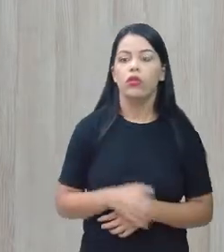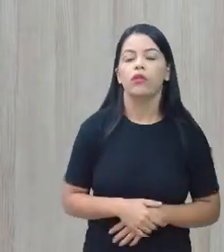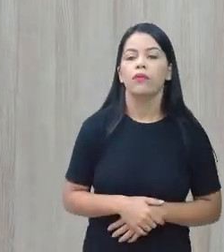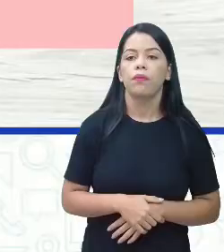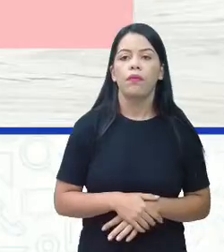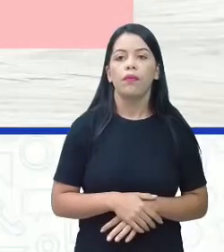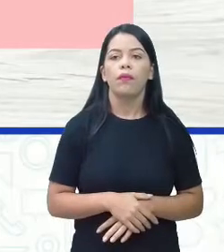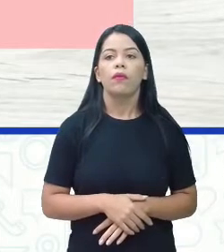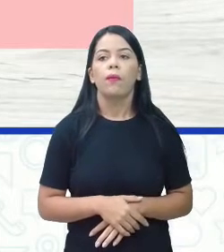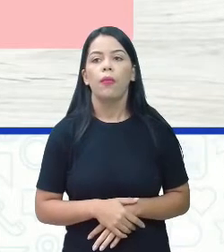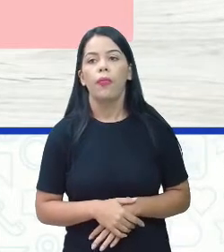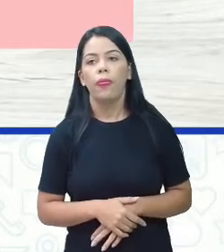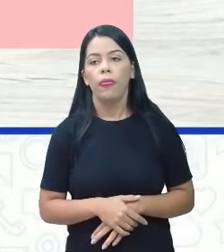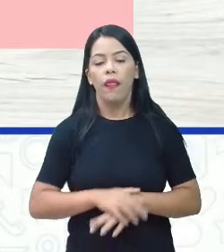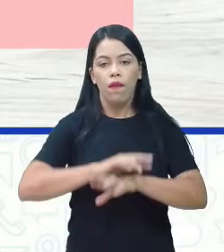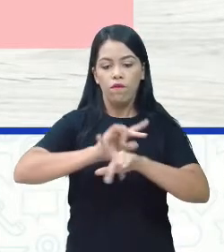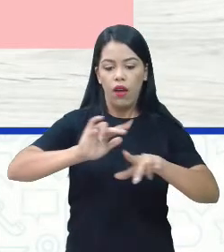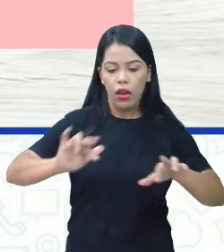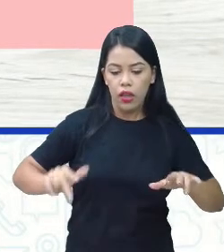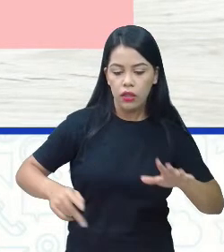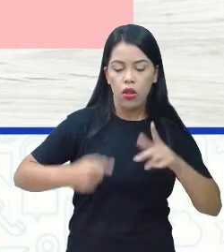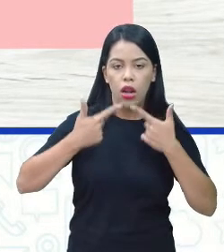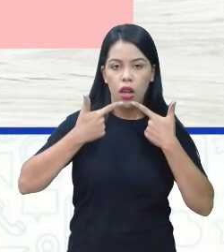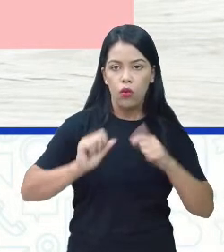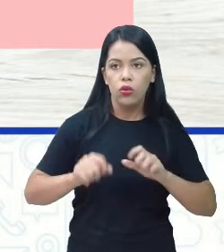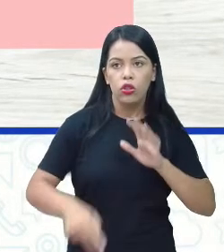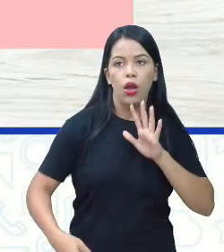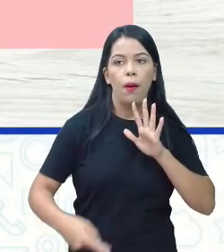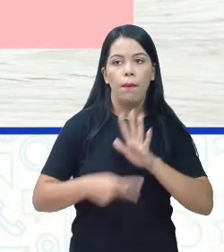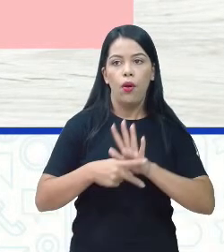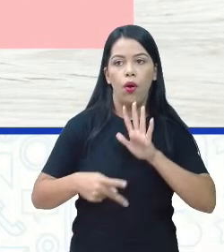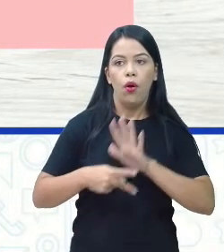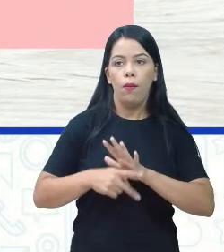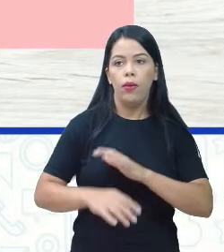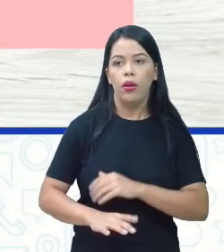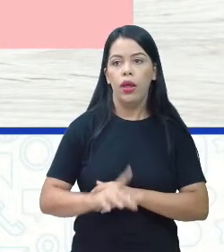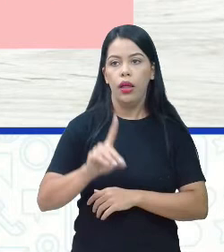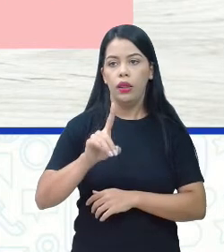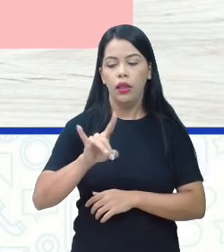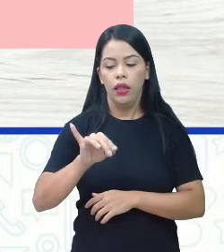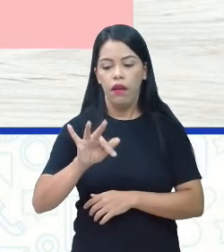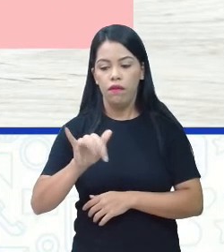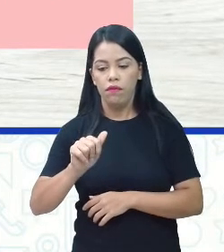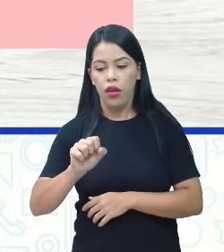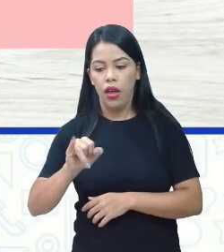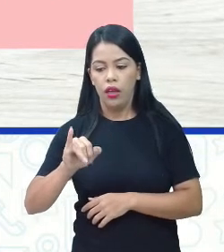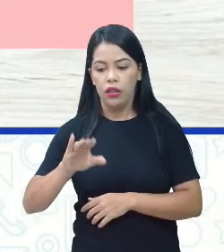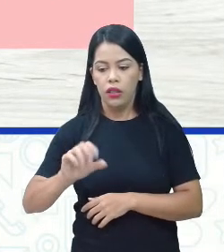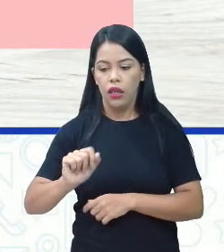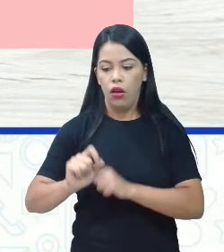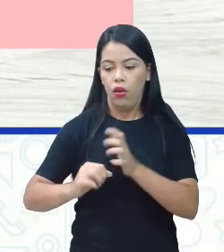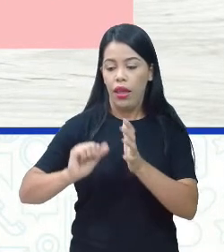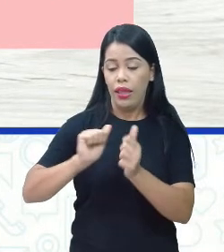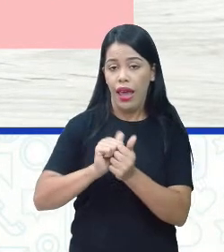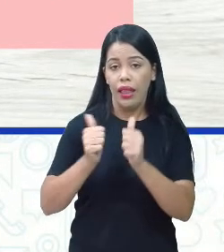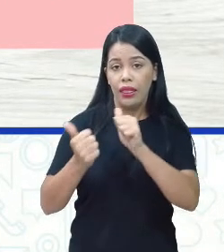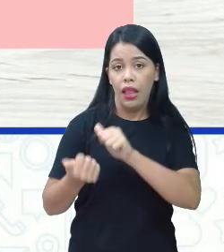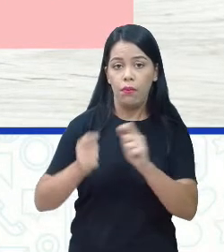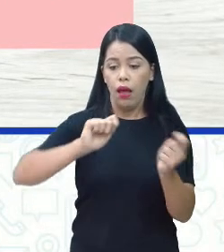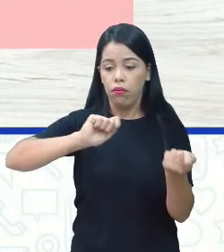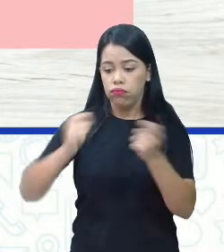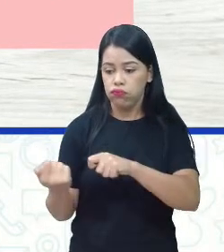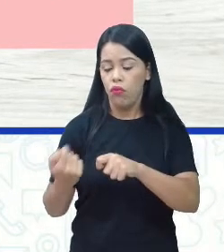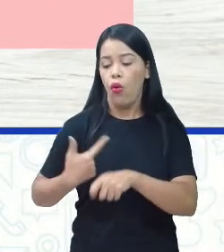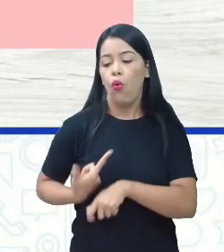sua vez, remetem ao contexto que exige adaptação de fala ao estilo dela. E aqui a gente pensa na linguagem